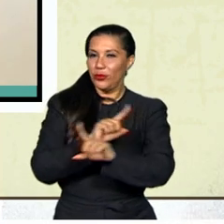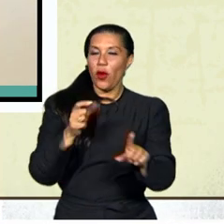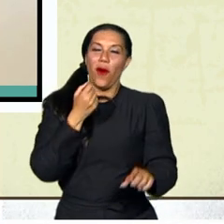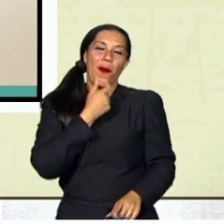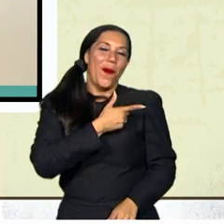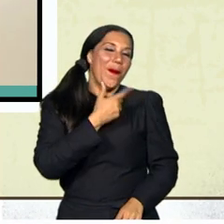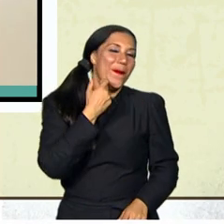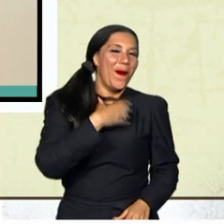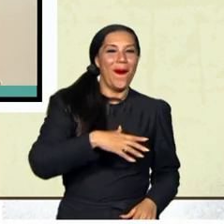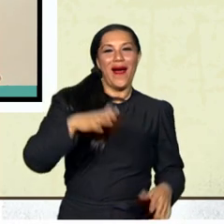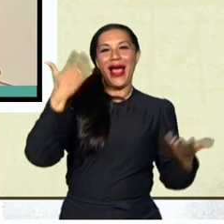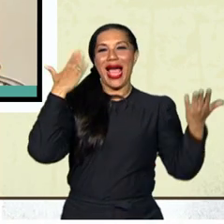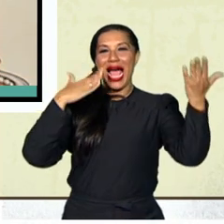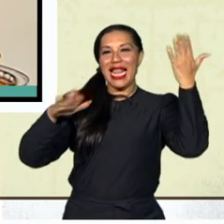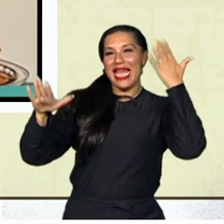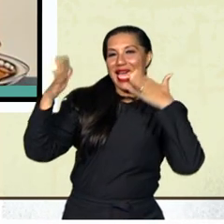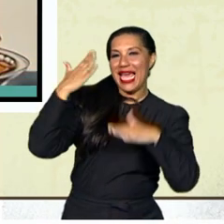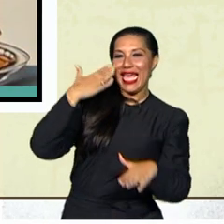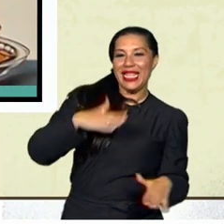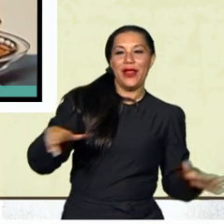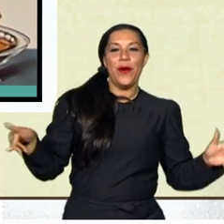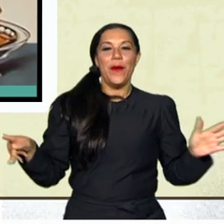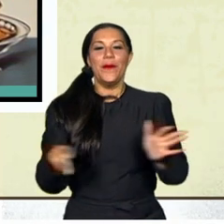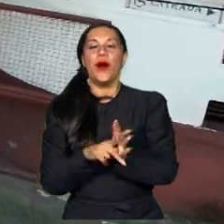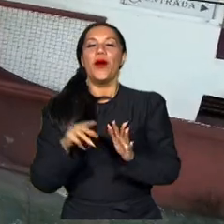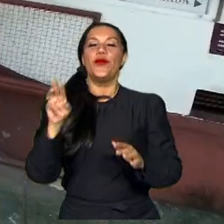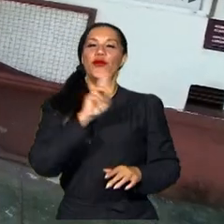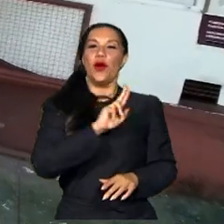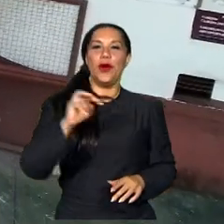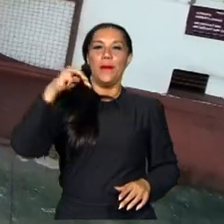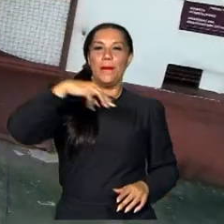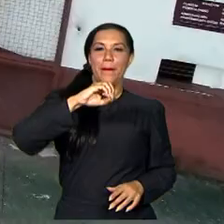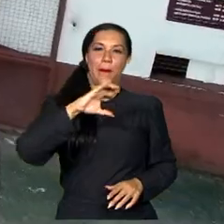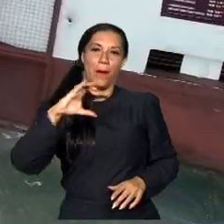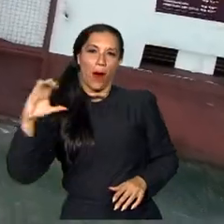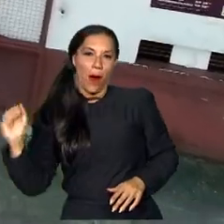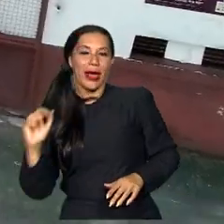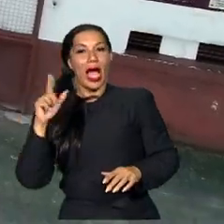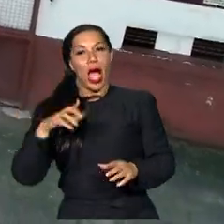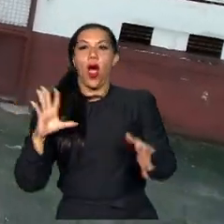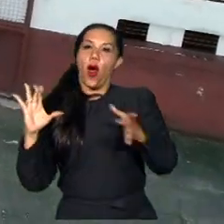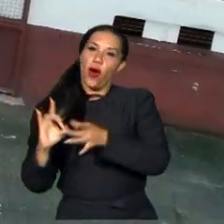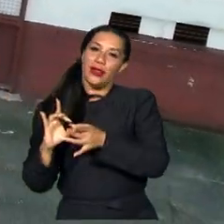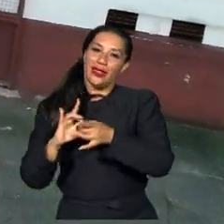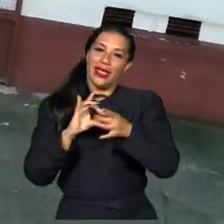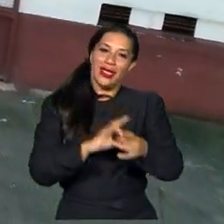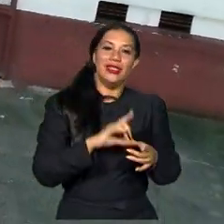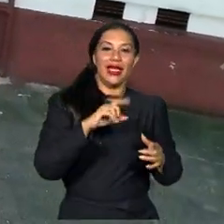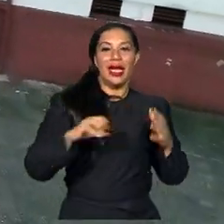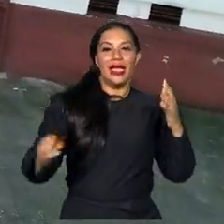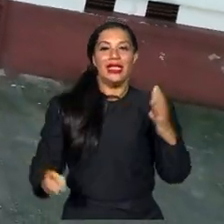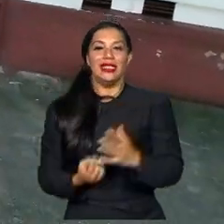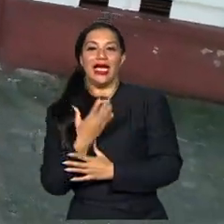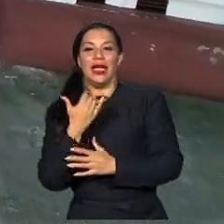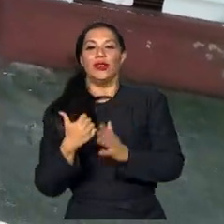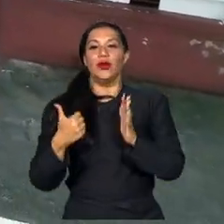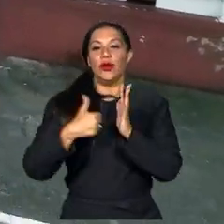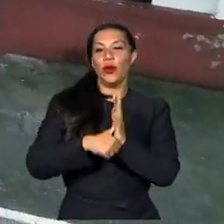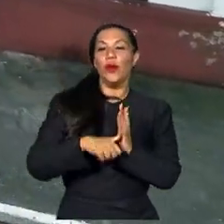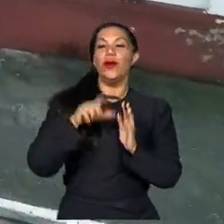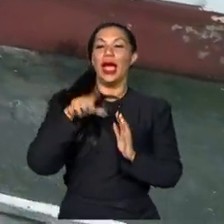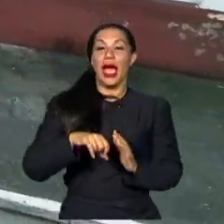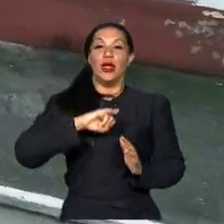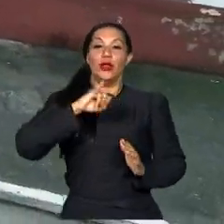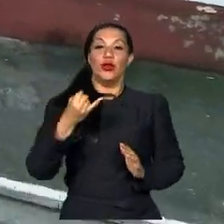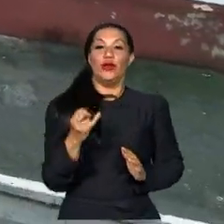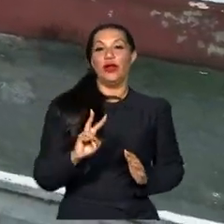humor e alegria desse enclave chamado Moca. É nesse contexto que nasce o Clube Atlético Juventus,